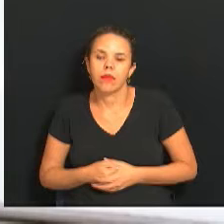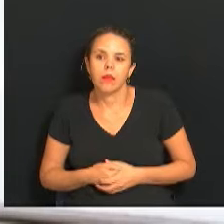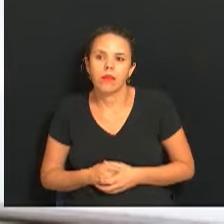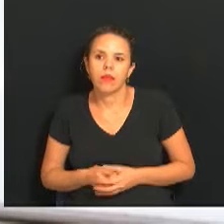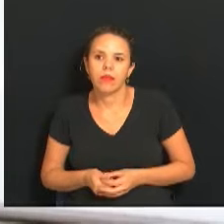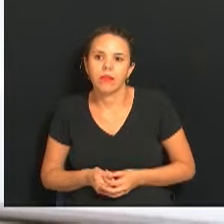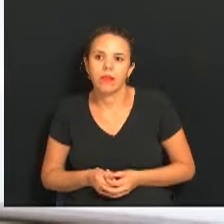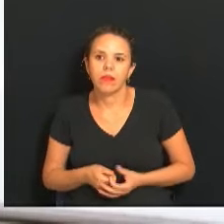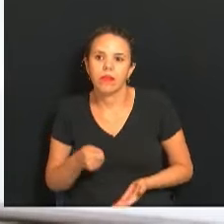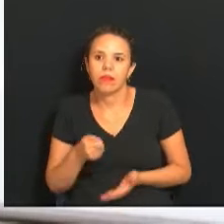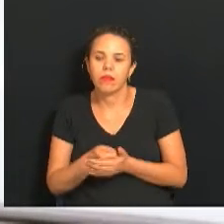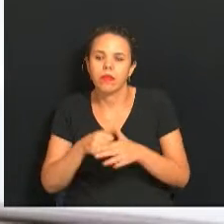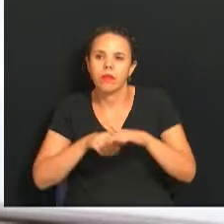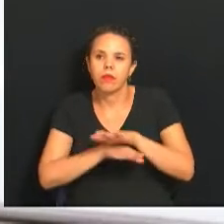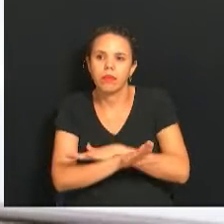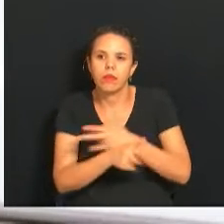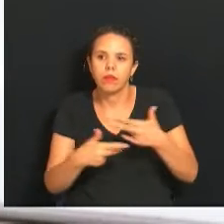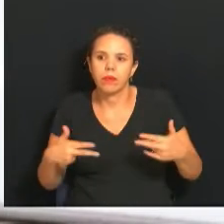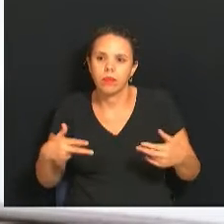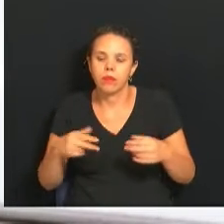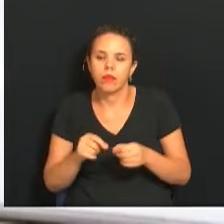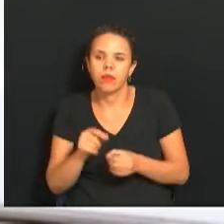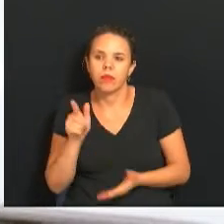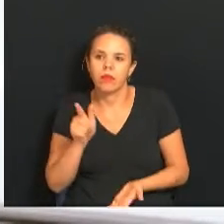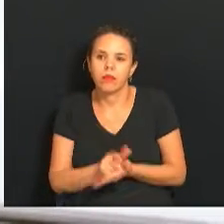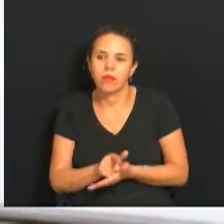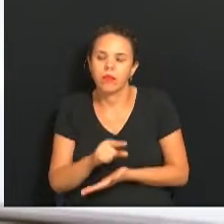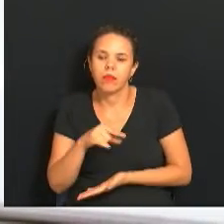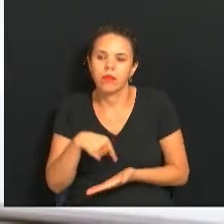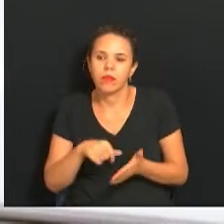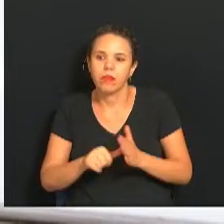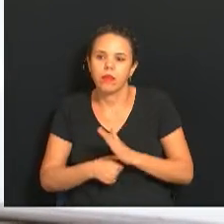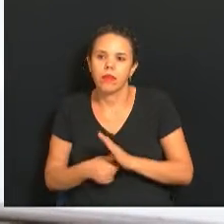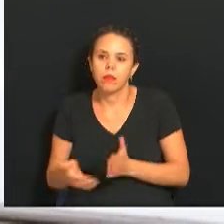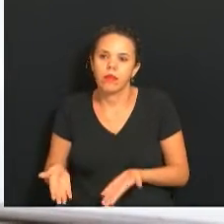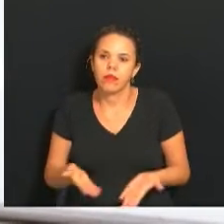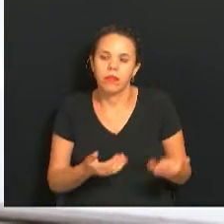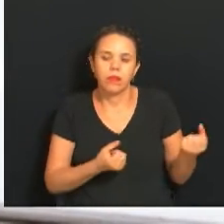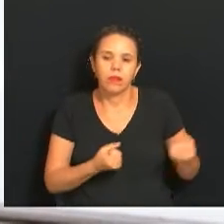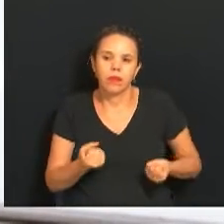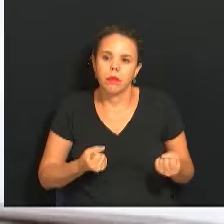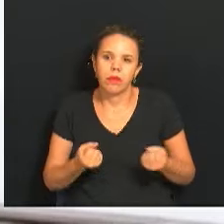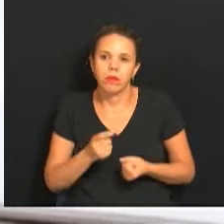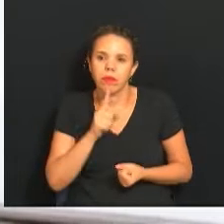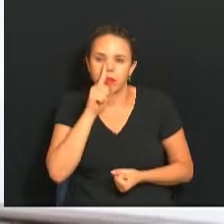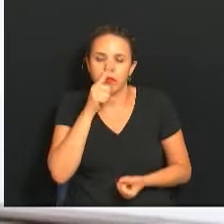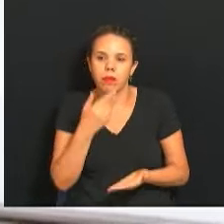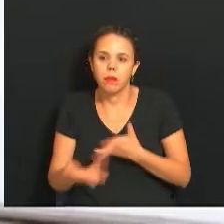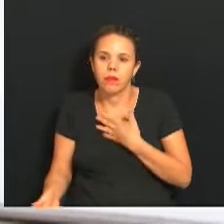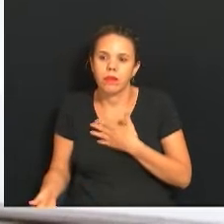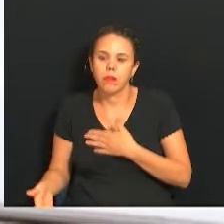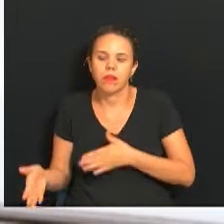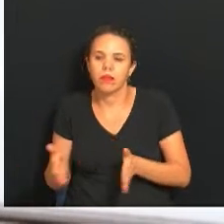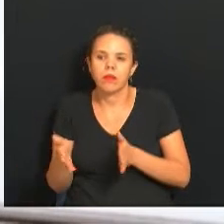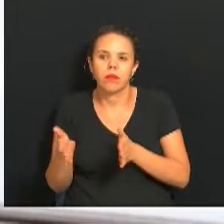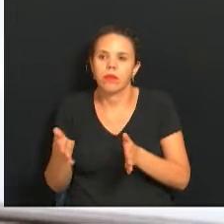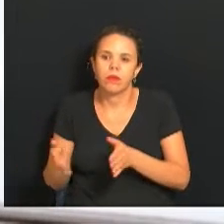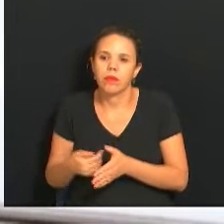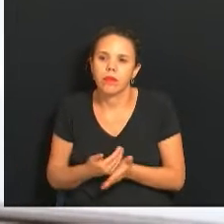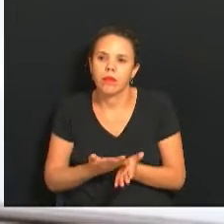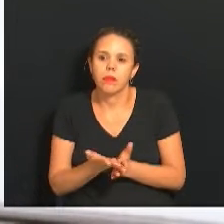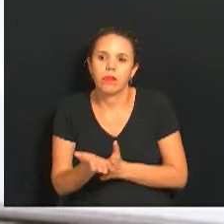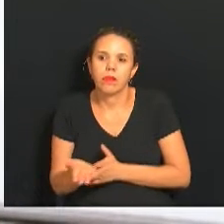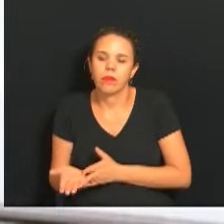exige armazenamento de toda essa documentação, exige transportes e risco de se perder documentos no caminho, desviar,